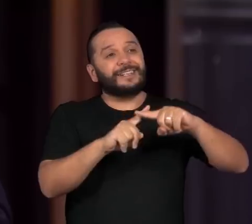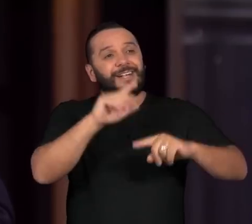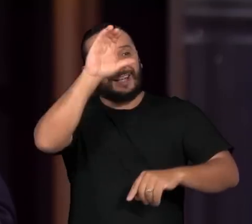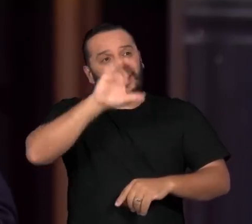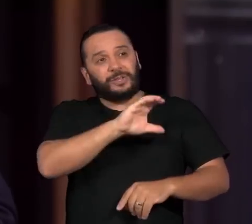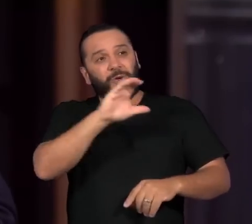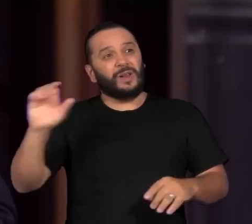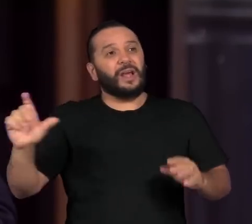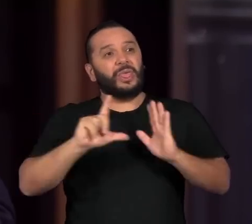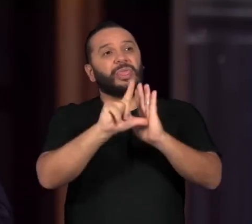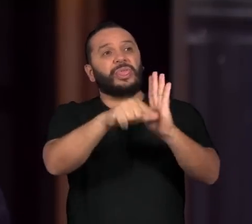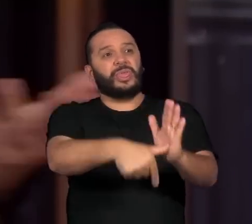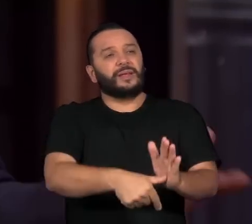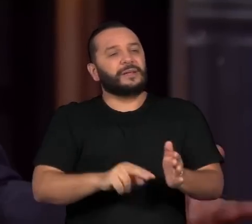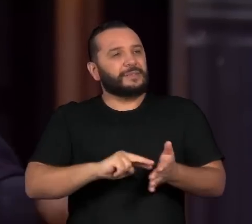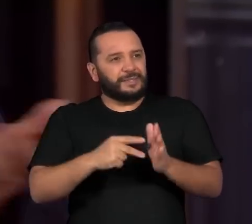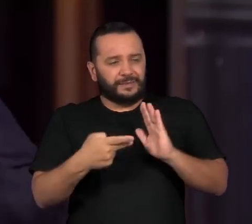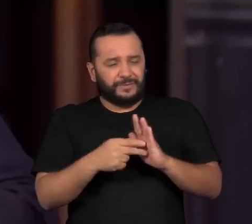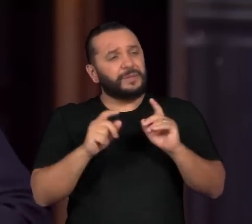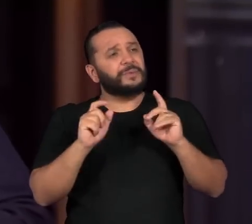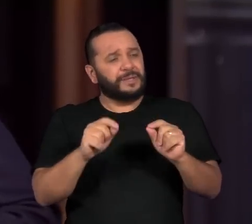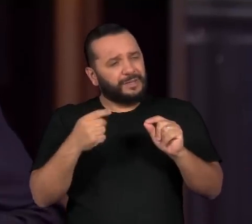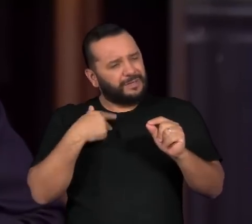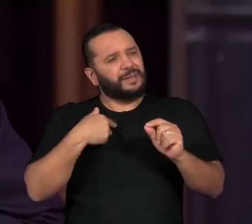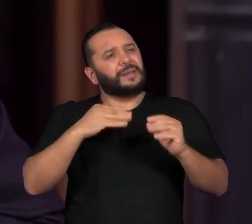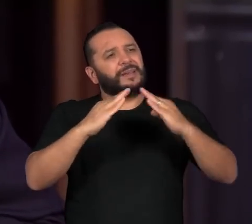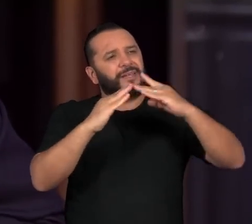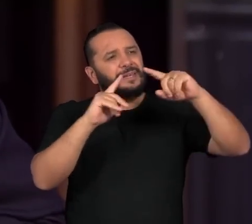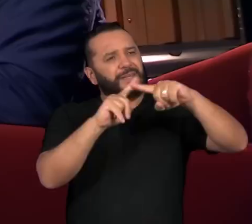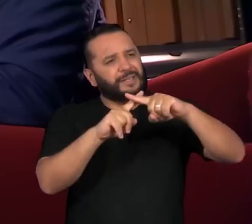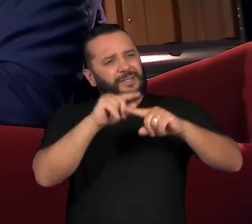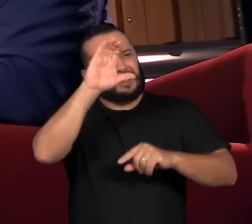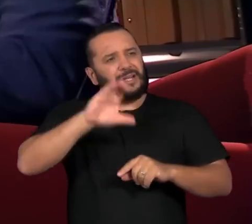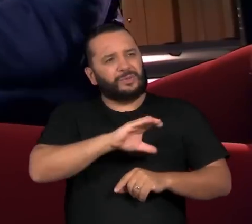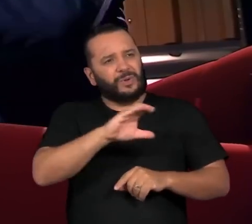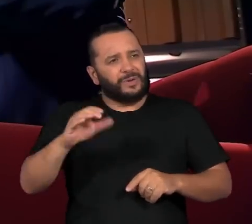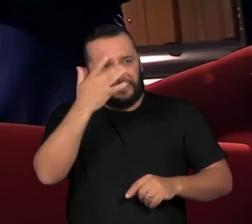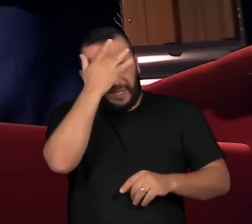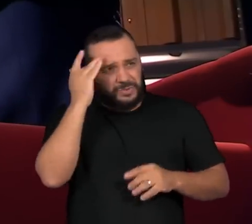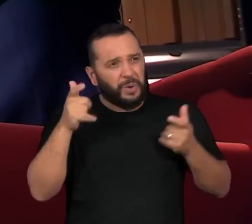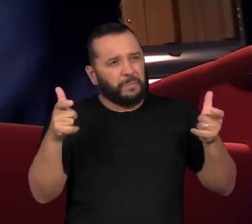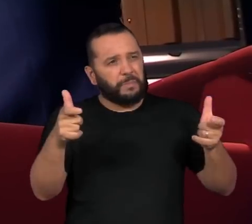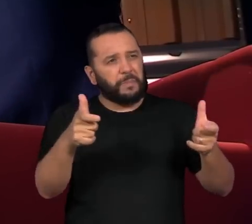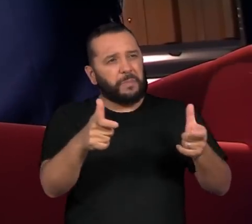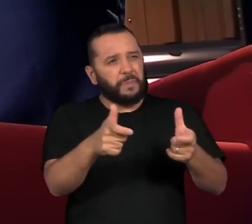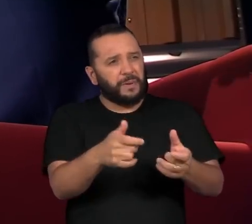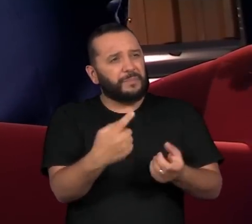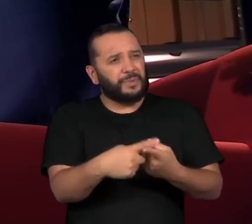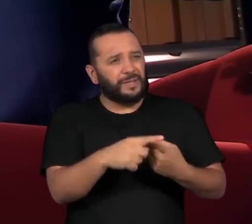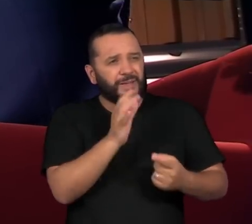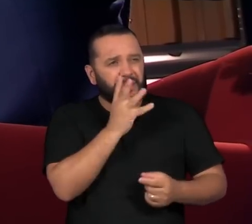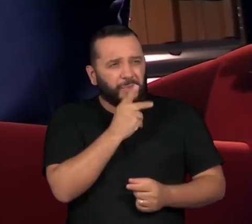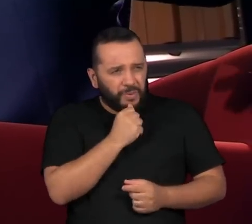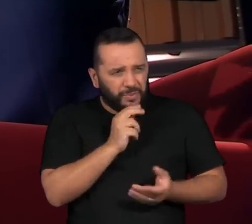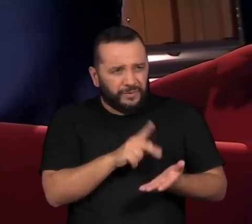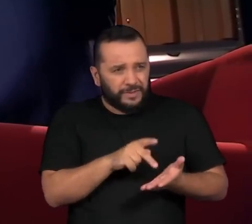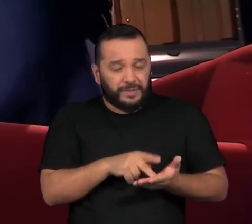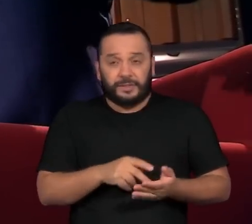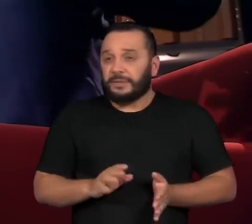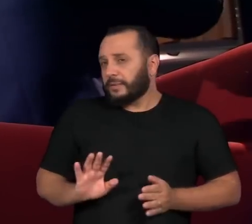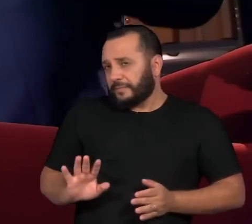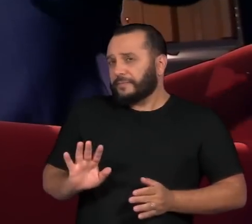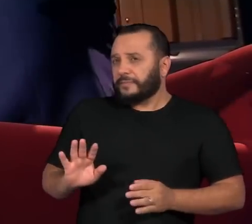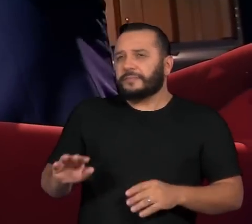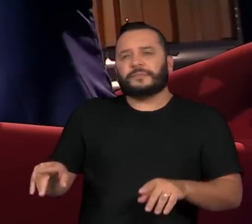Católica perdeu fiéis em detrimento de outras tradições. Não demorou muito? Tudo que é muito grande, ele é